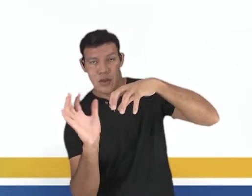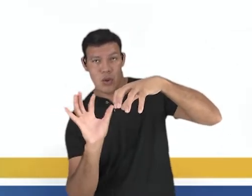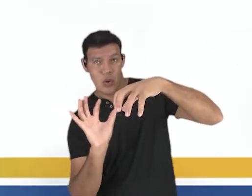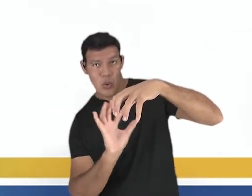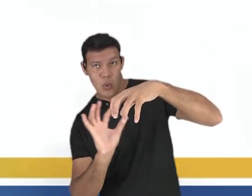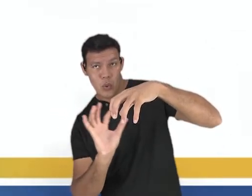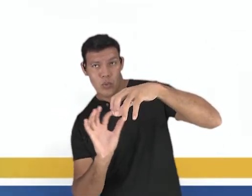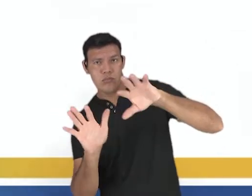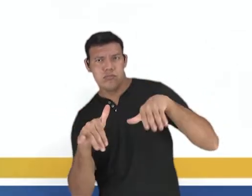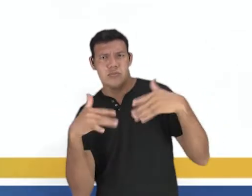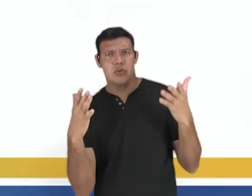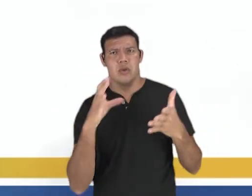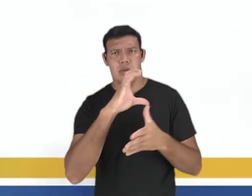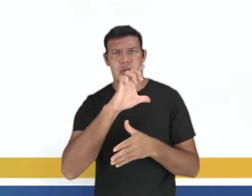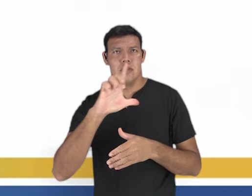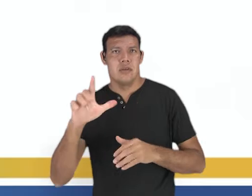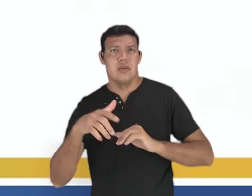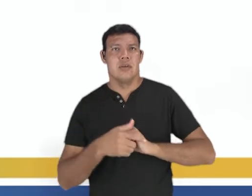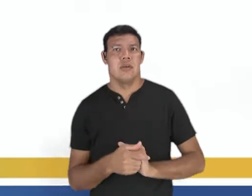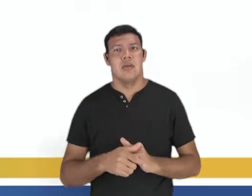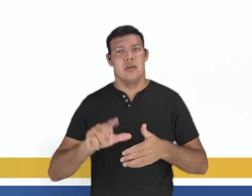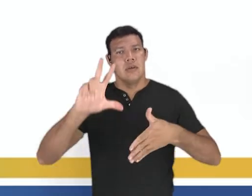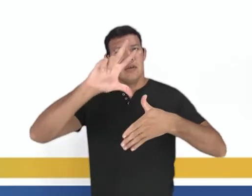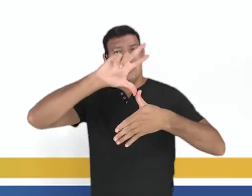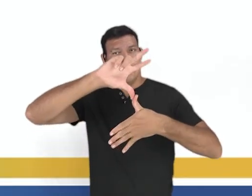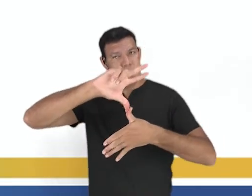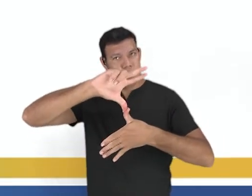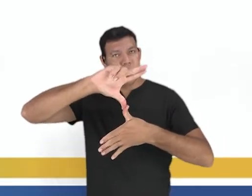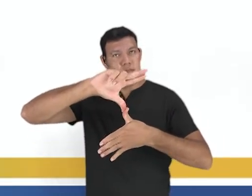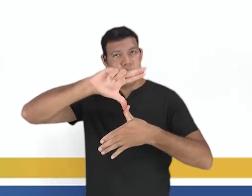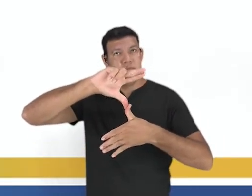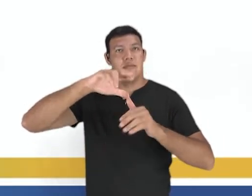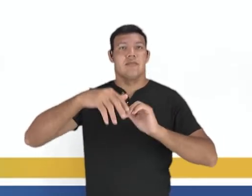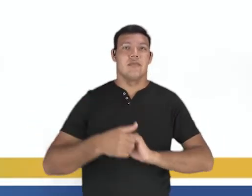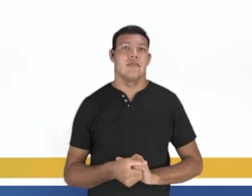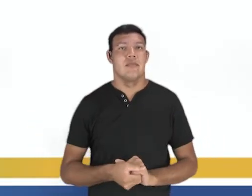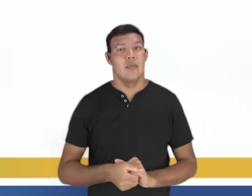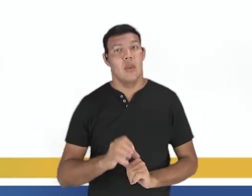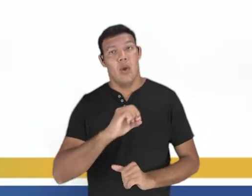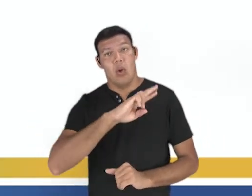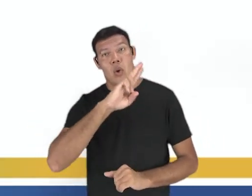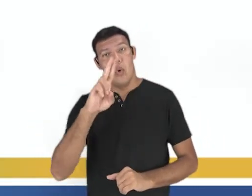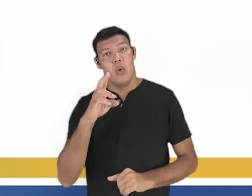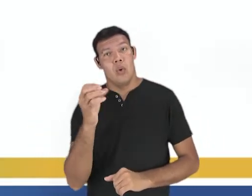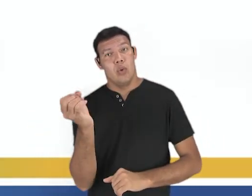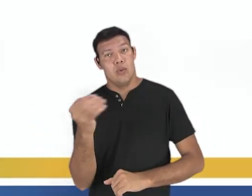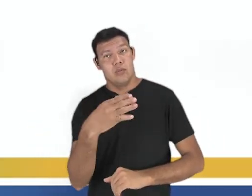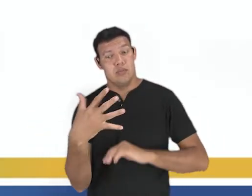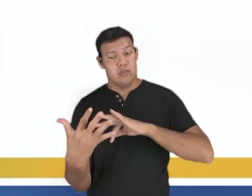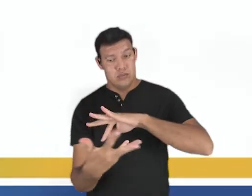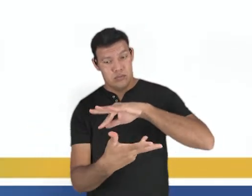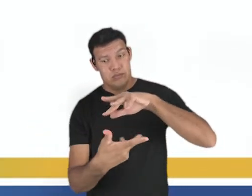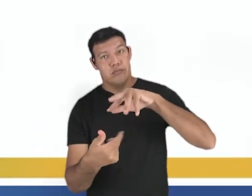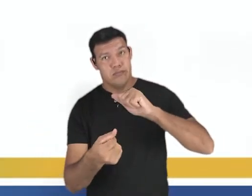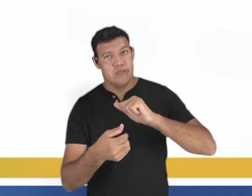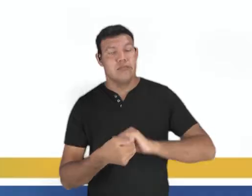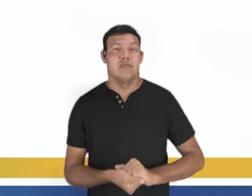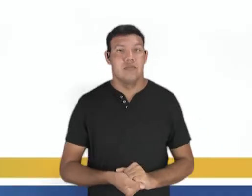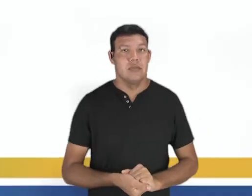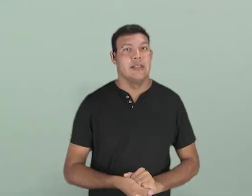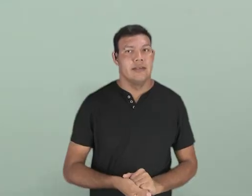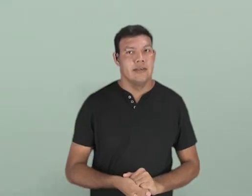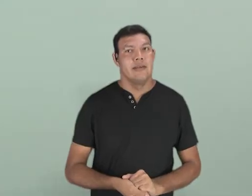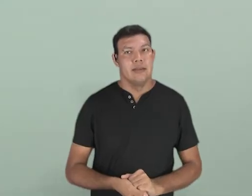classificações possíveis. Eles chamam a gente de latino-americano ou mundo em desenvolvimento. Essas são as opções que falam